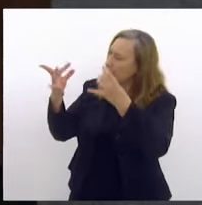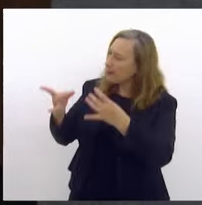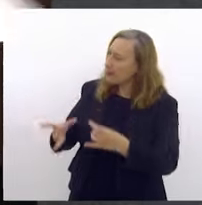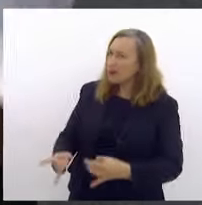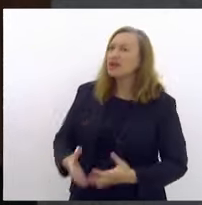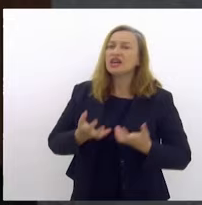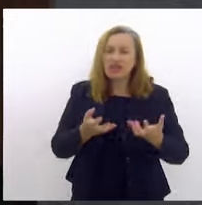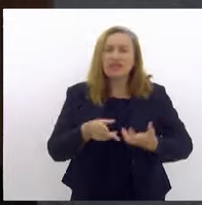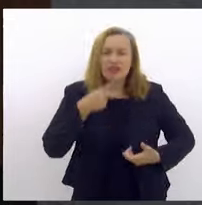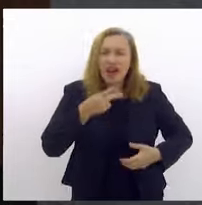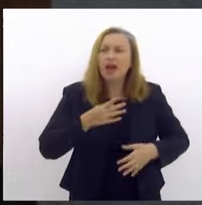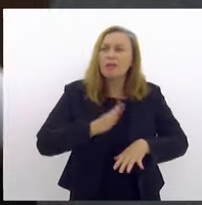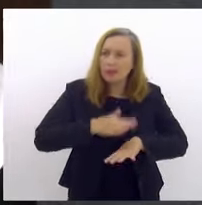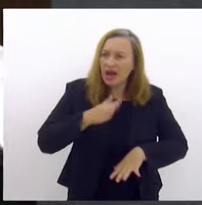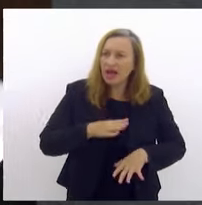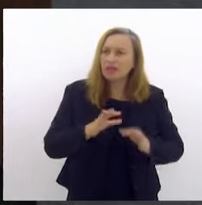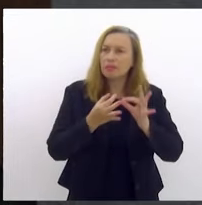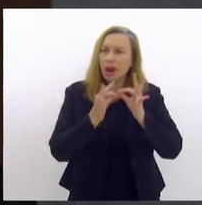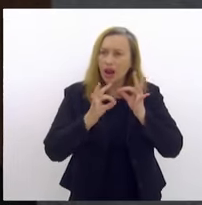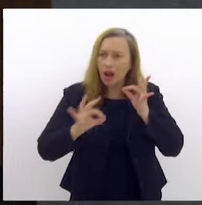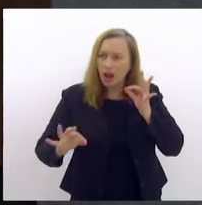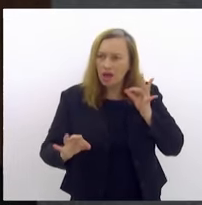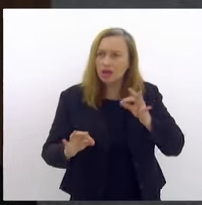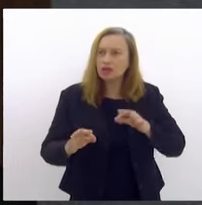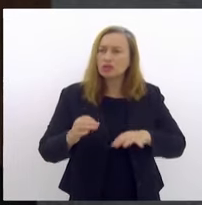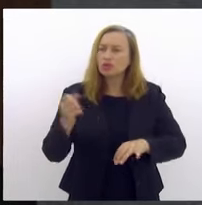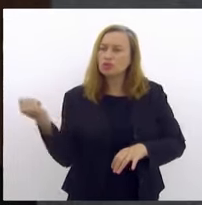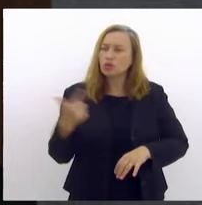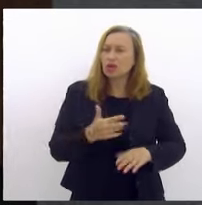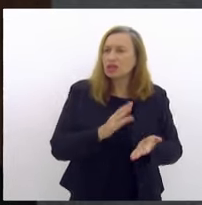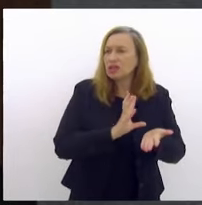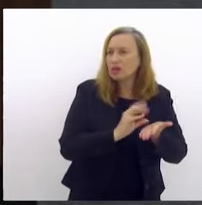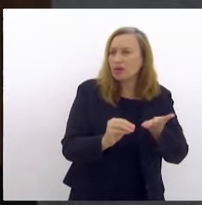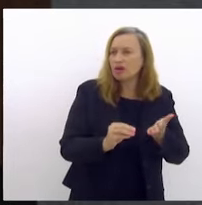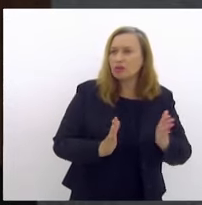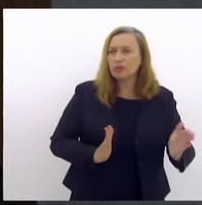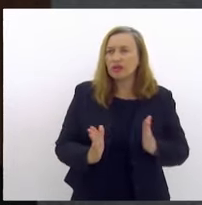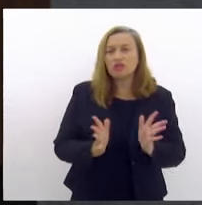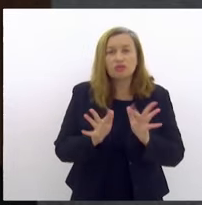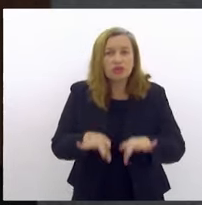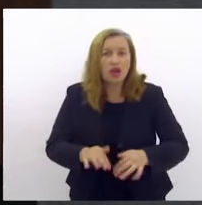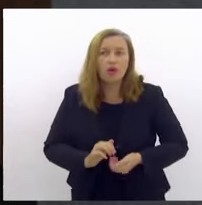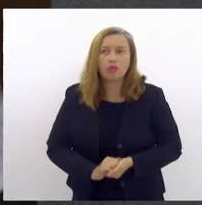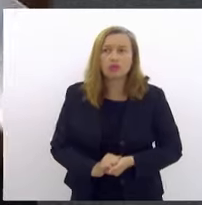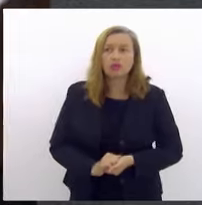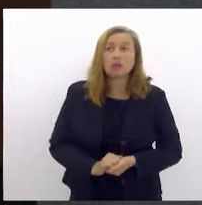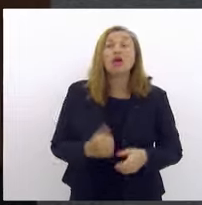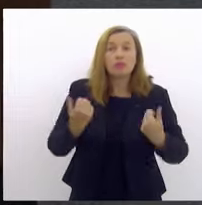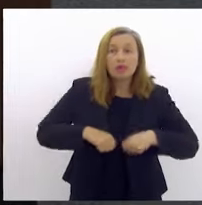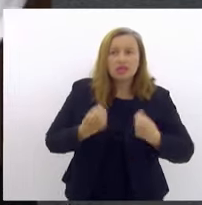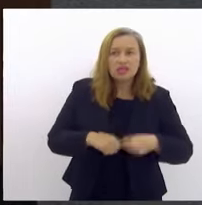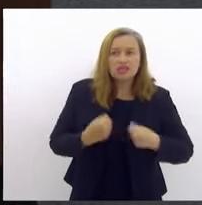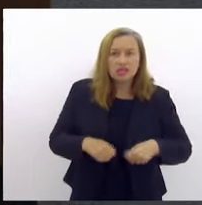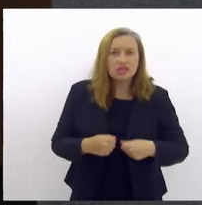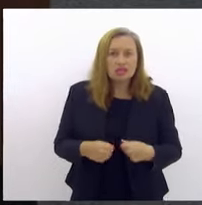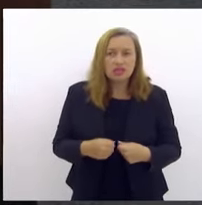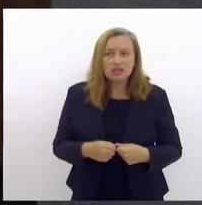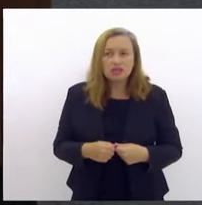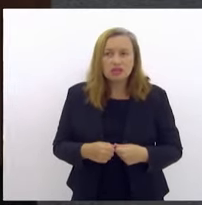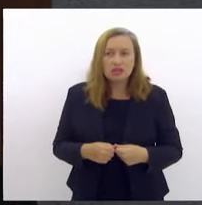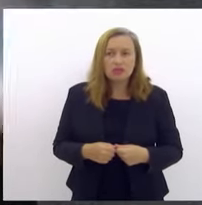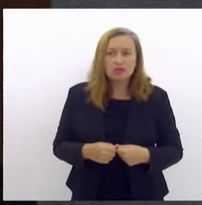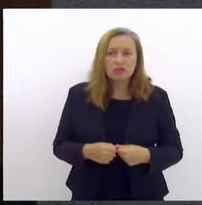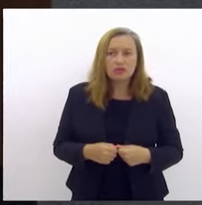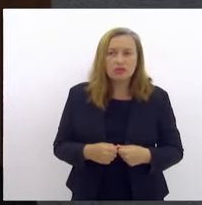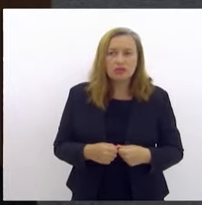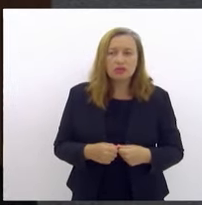quer falar mais, quer se estender para além do que está na pauta, vai para o expediente final. A gente precisa de um bônus aqui de sanidade mental